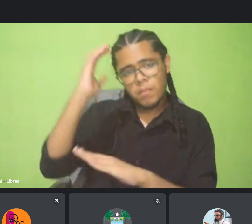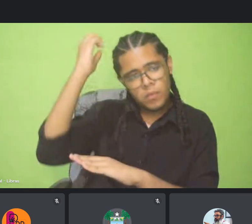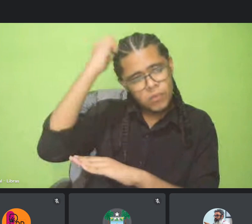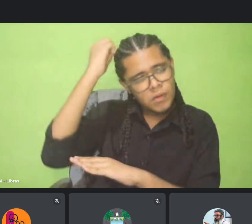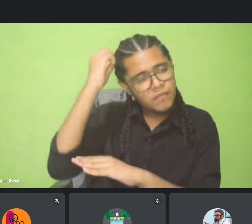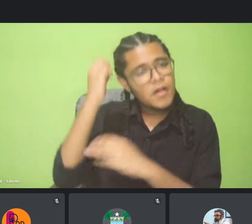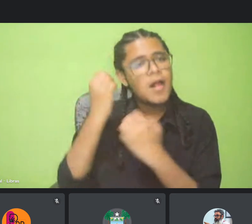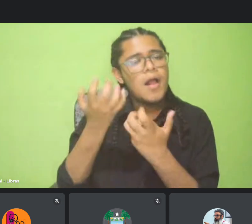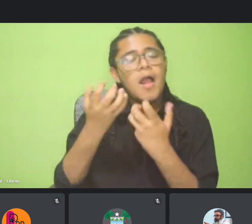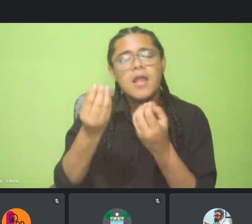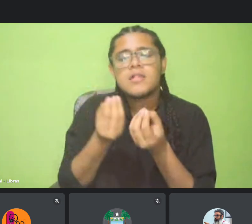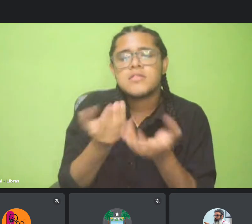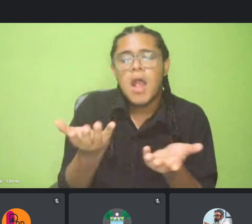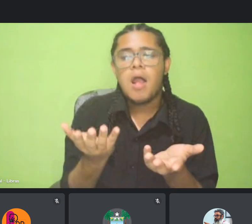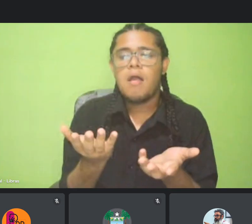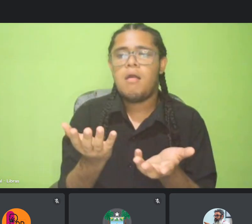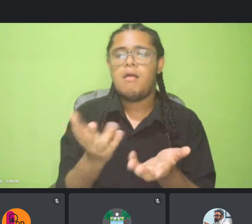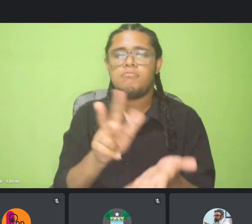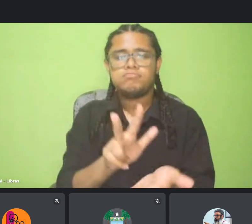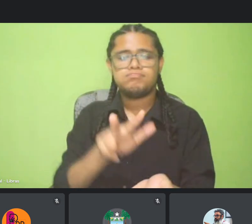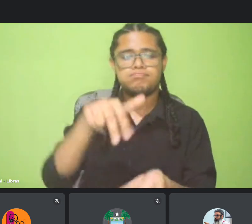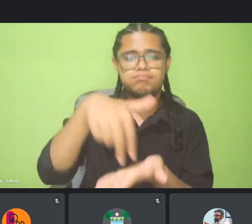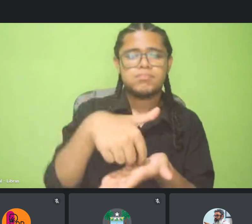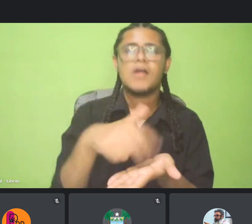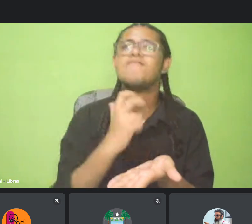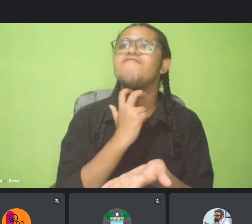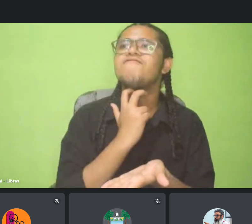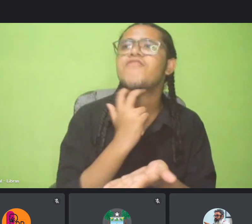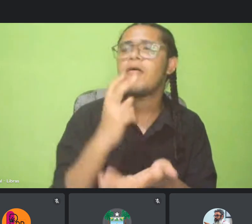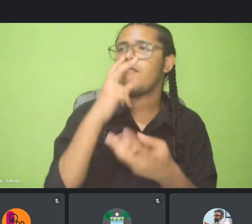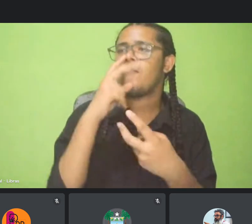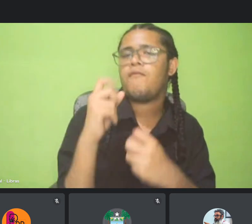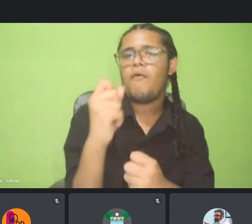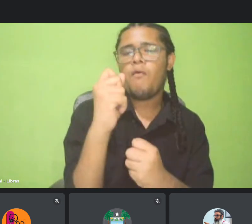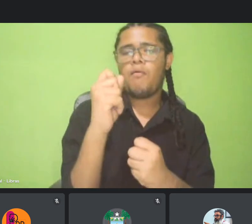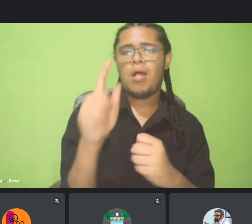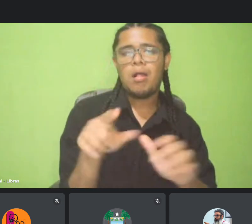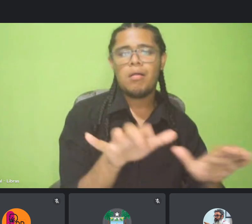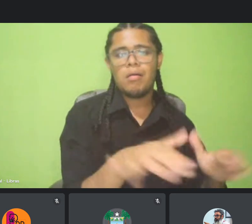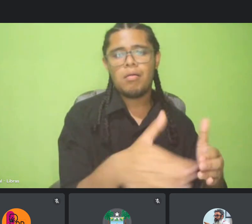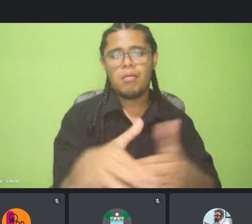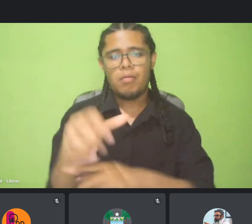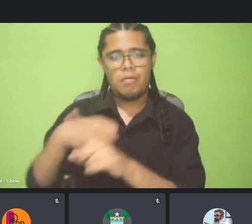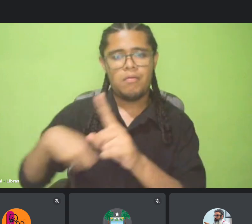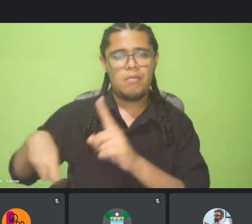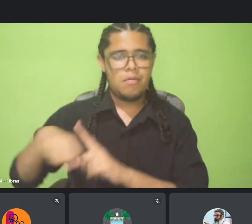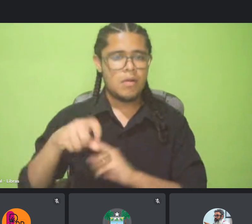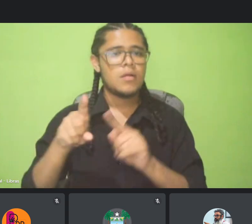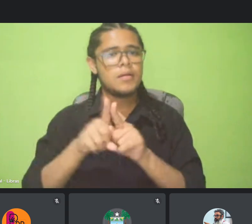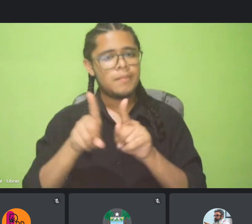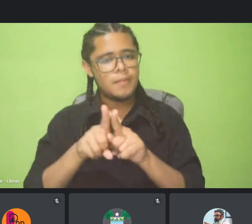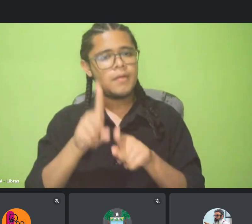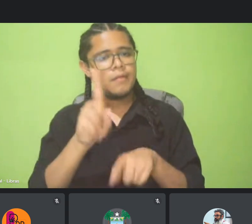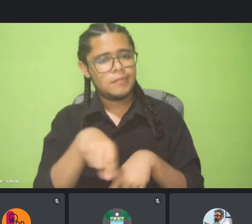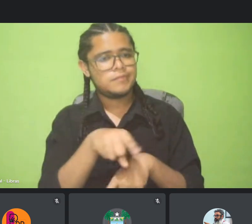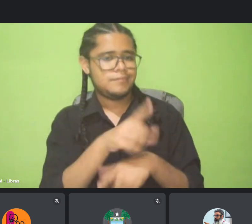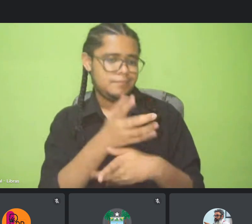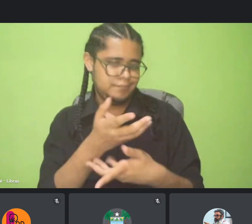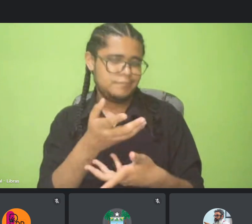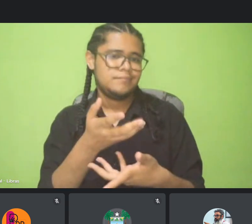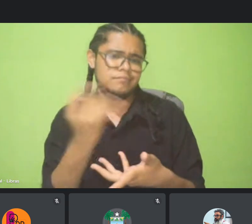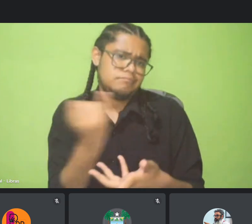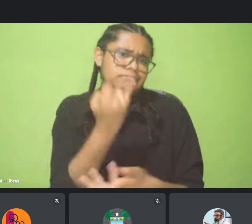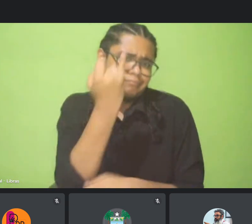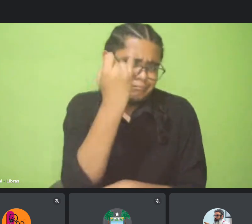ações que venham a contemplar esses segmentos também nas ações da Paulo Gustavo. Então, é muito importante